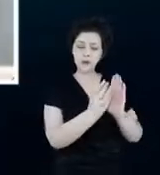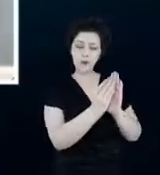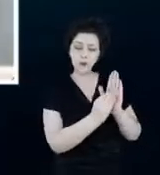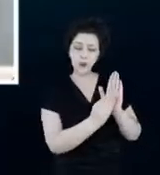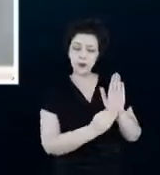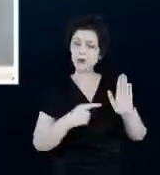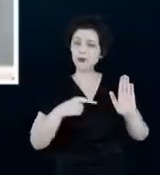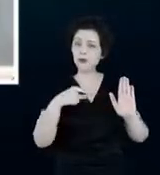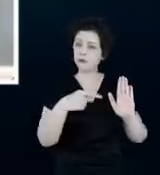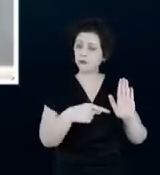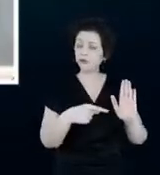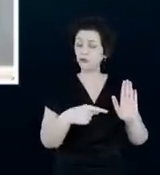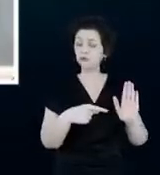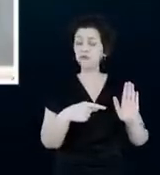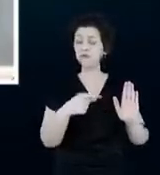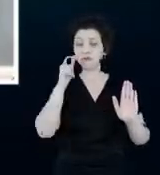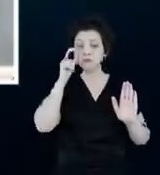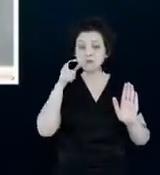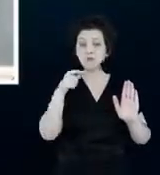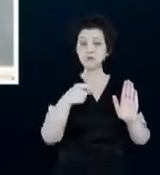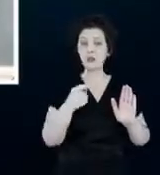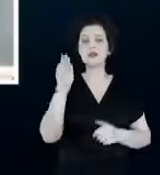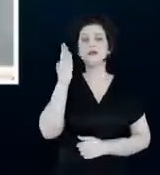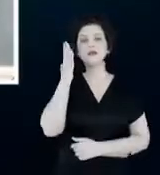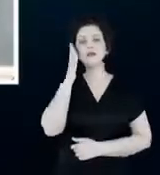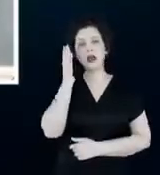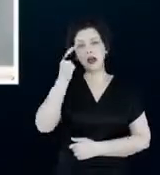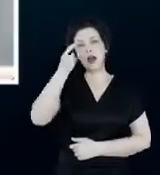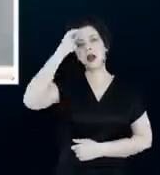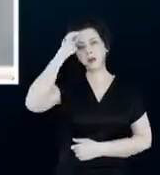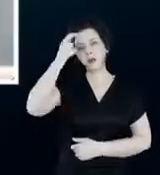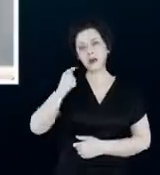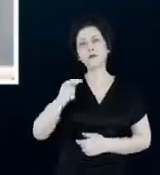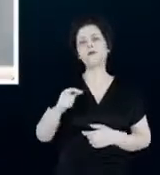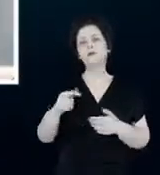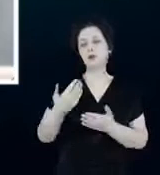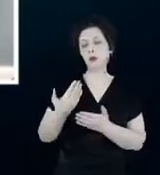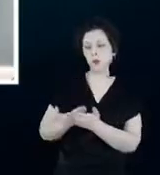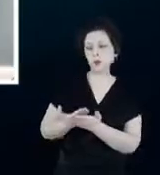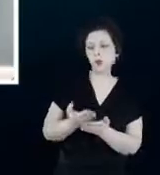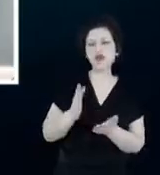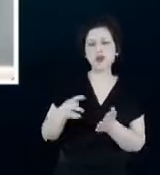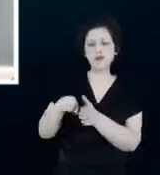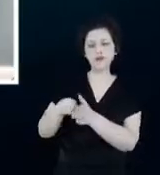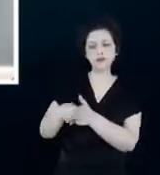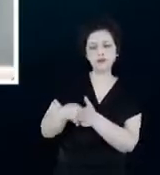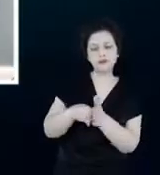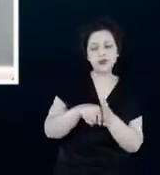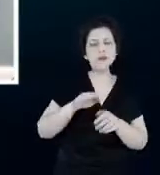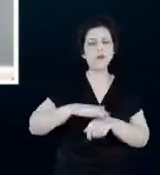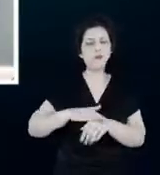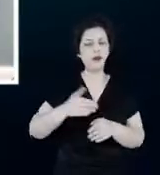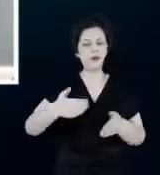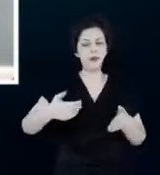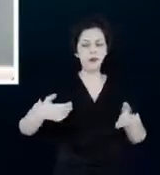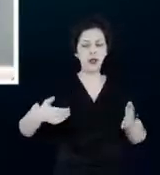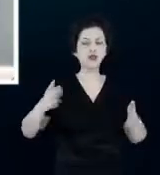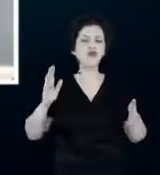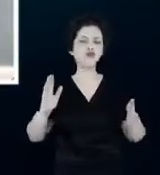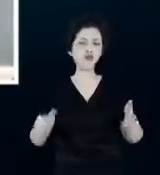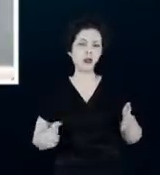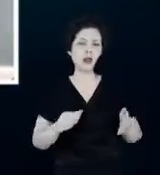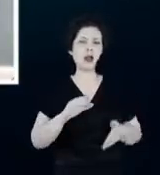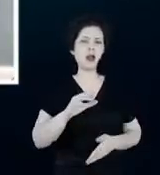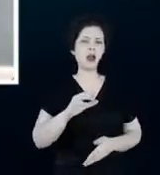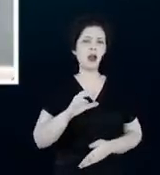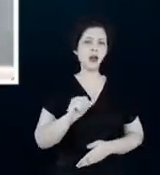Tem uma, a gente sabe, né, pelos diversos estudos que já foram feitos, já foi apresentado aqui pela